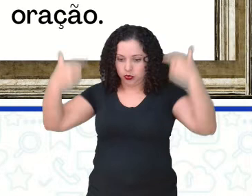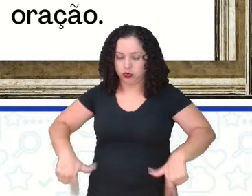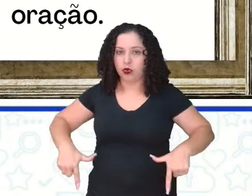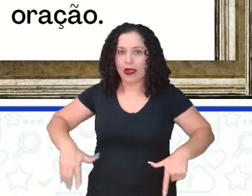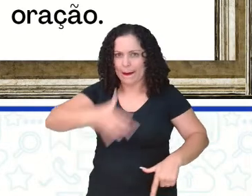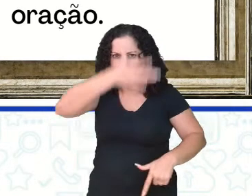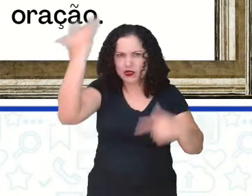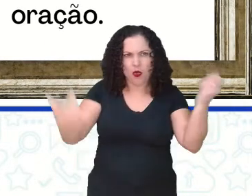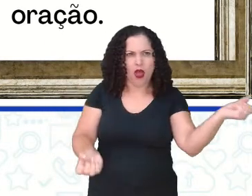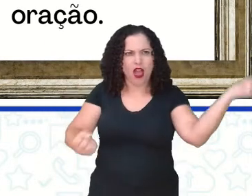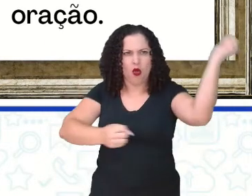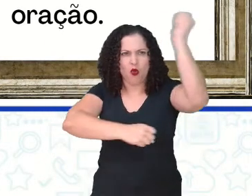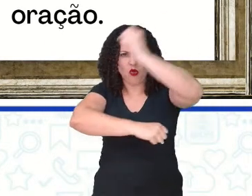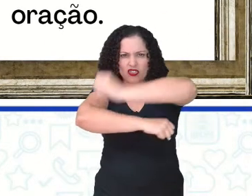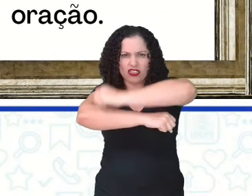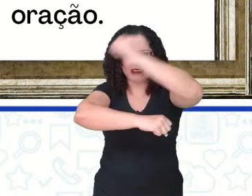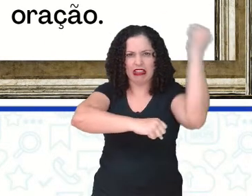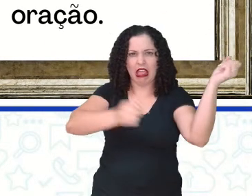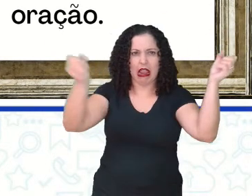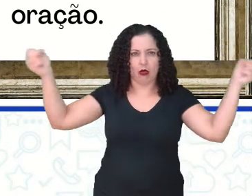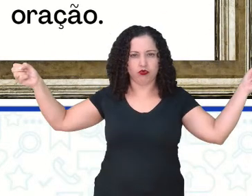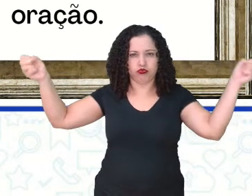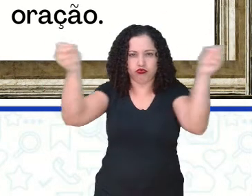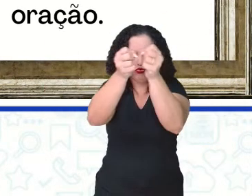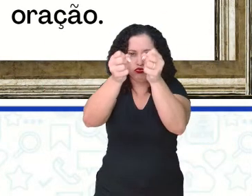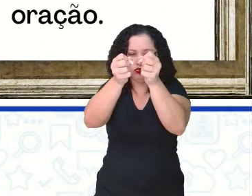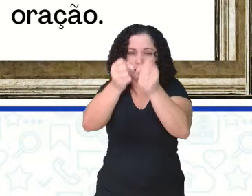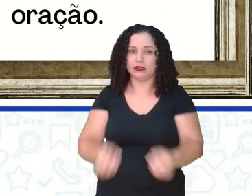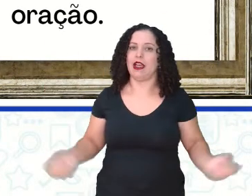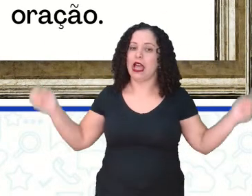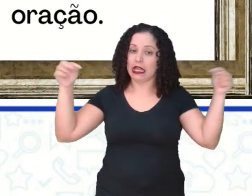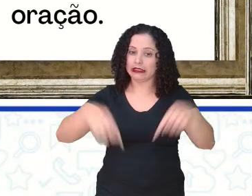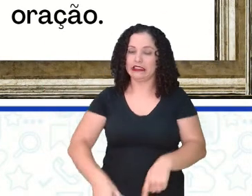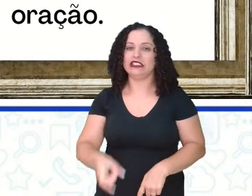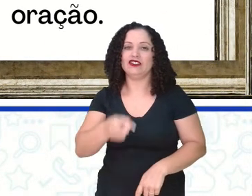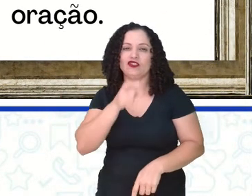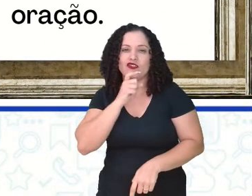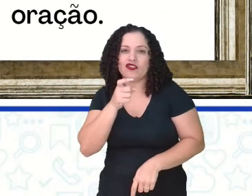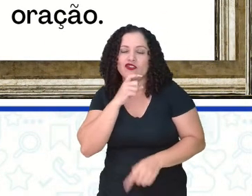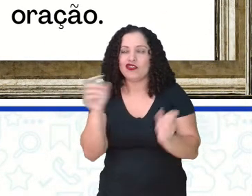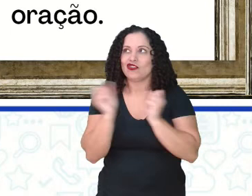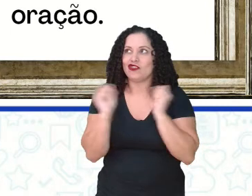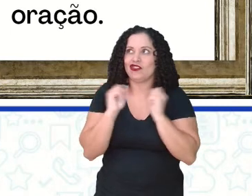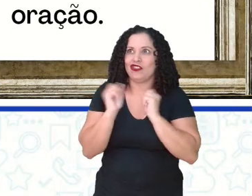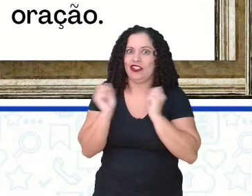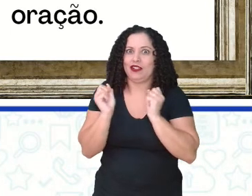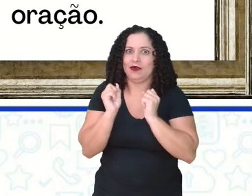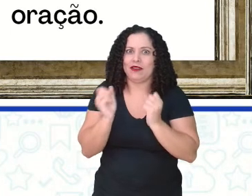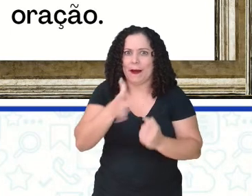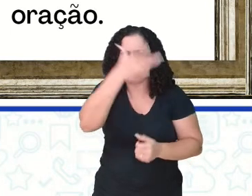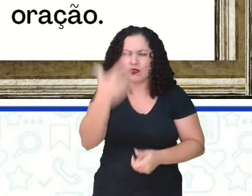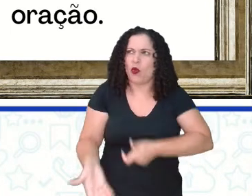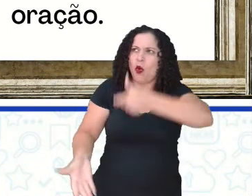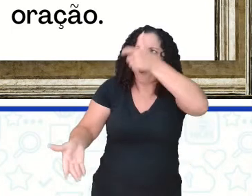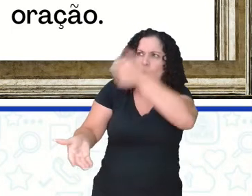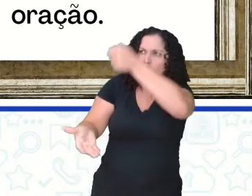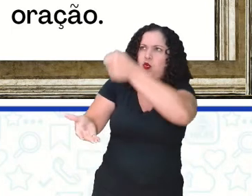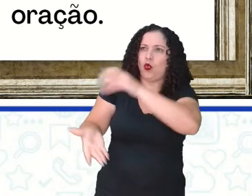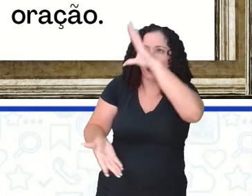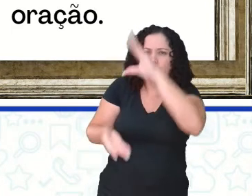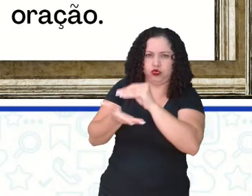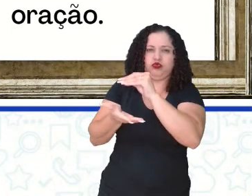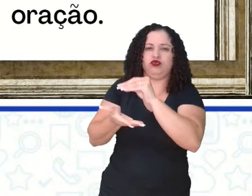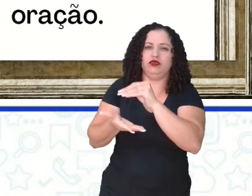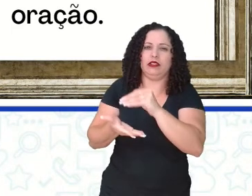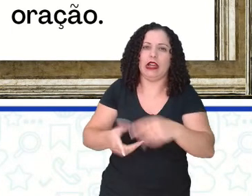fechou a janela. Como é que pode isso? Eu trabalho aqui no ar-condicionado, seria tão irritante quanto alguém desligar o ar-condicionado e eu estar